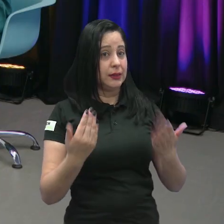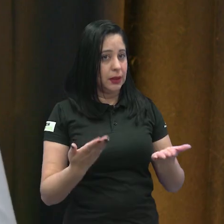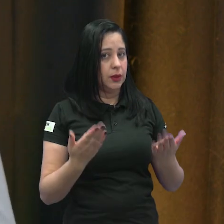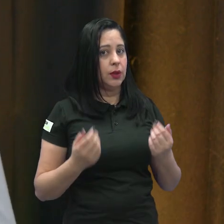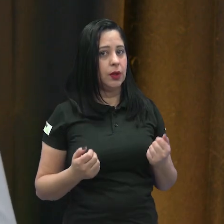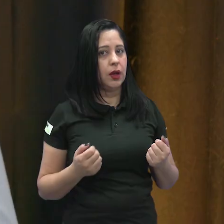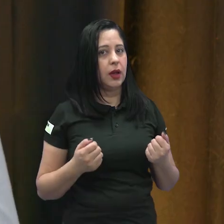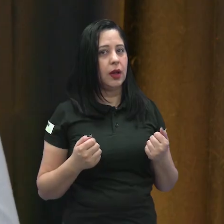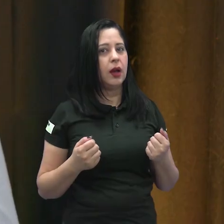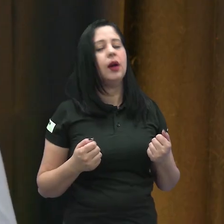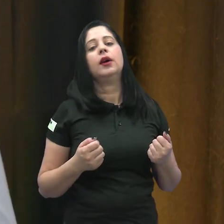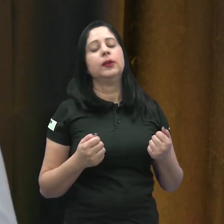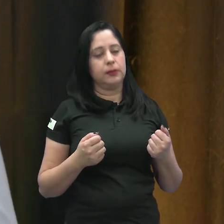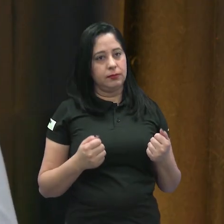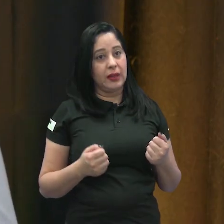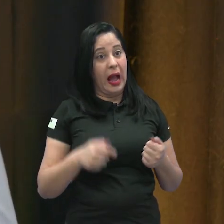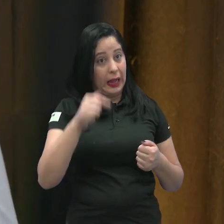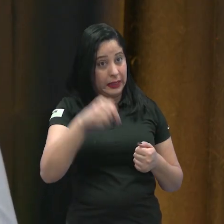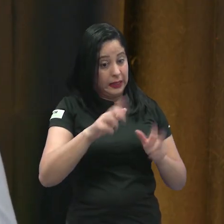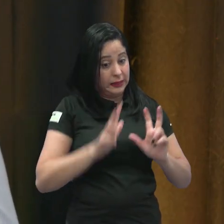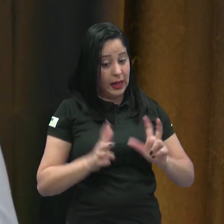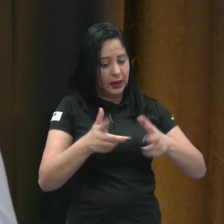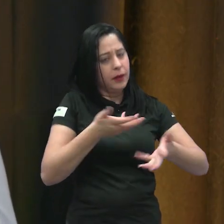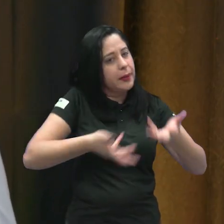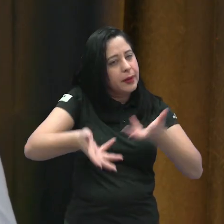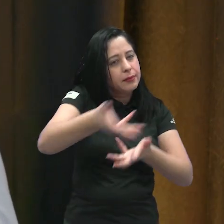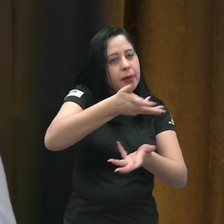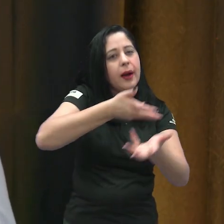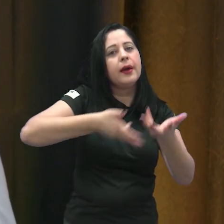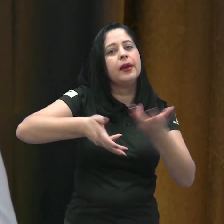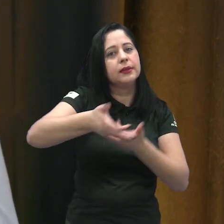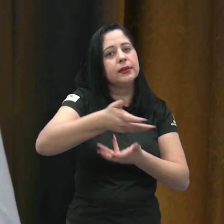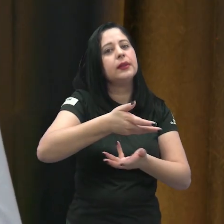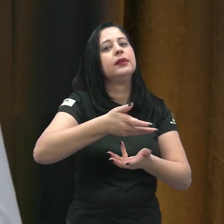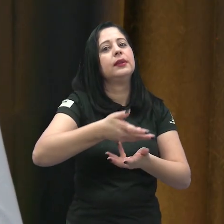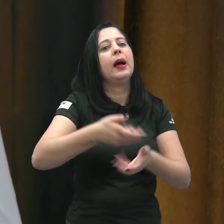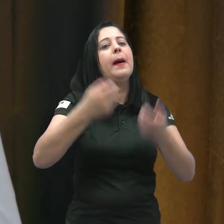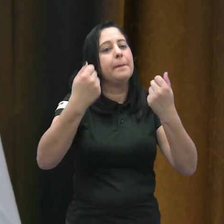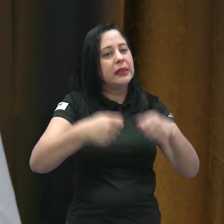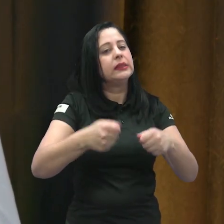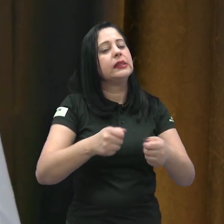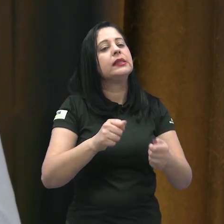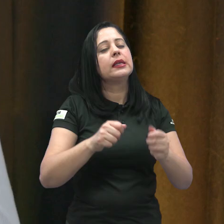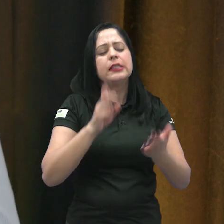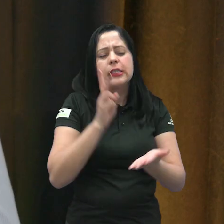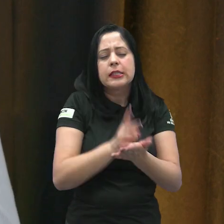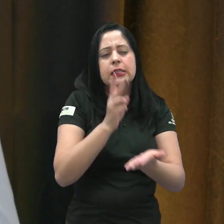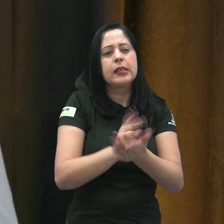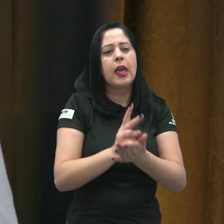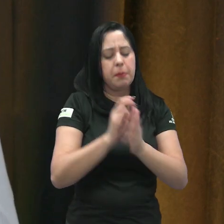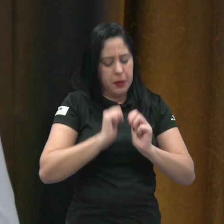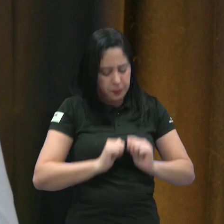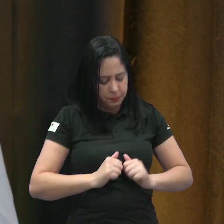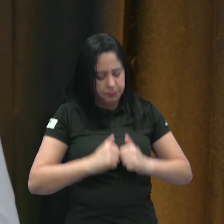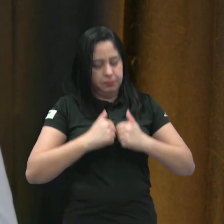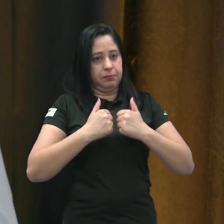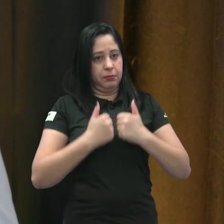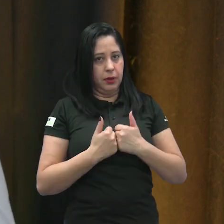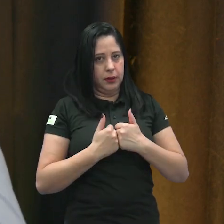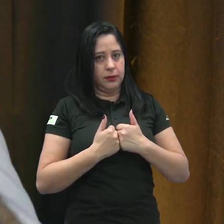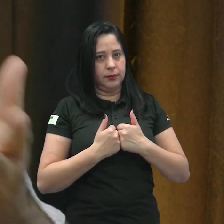Então, eu vejo que para a gente ter uma harmonia, uma boa relação, a gente tem que estar bem com a gente. E aí, a